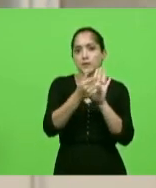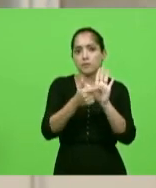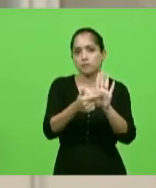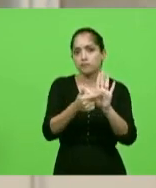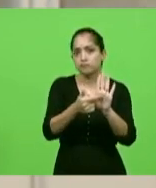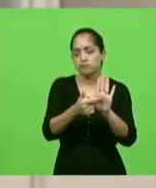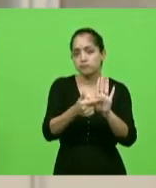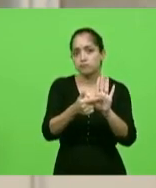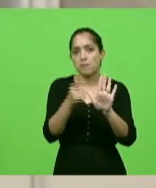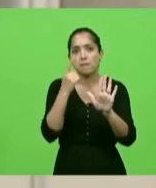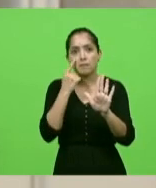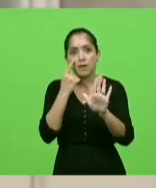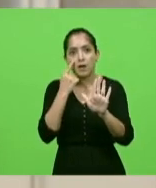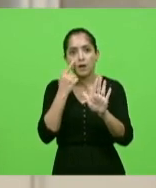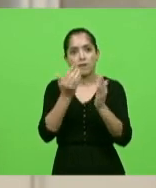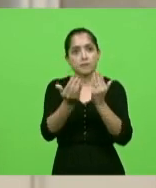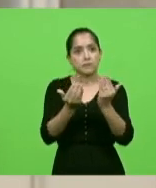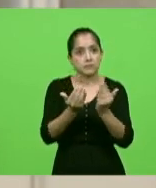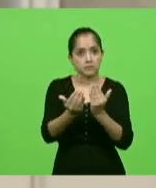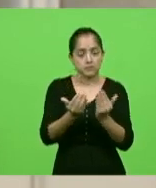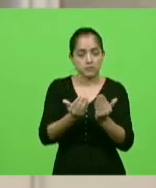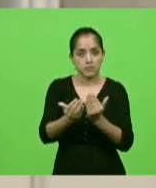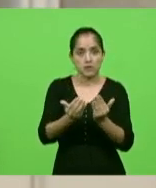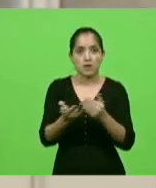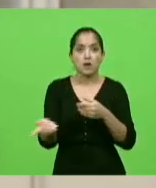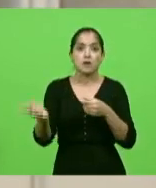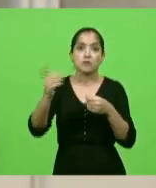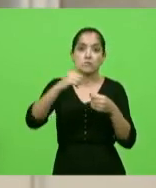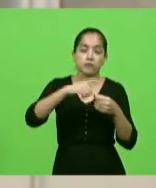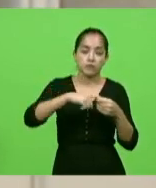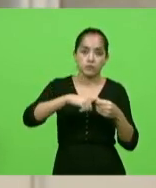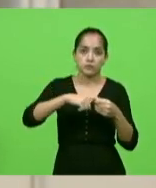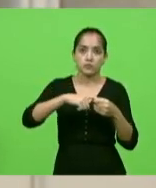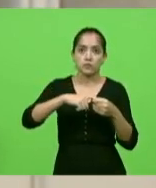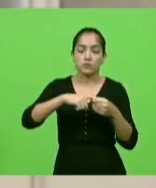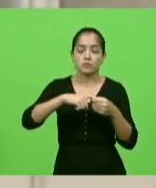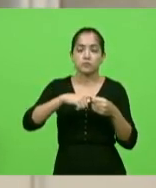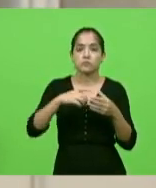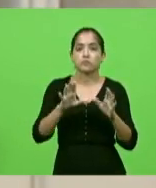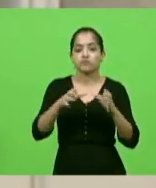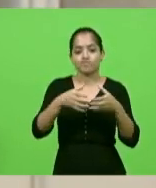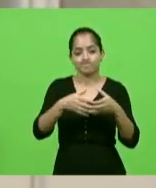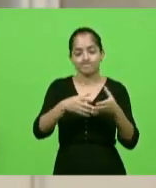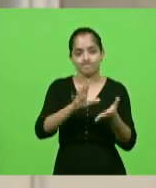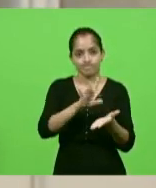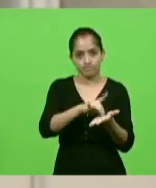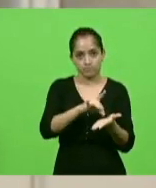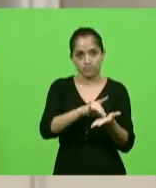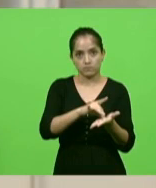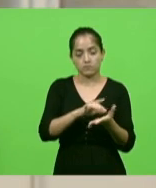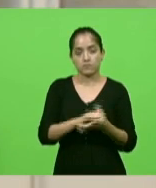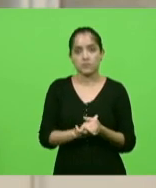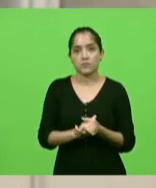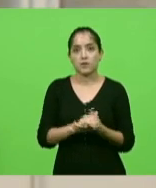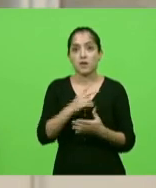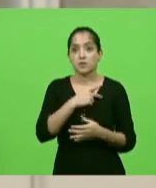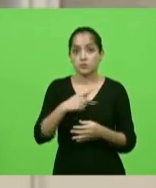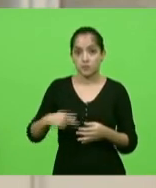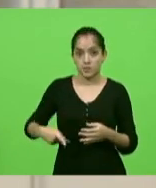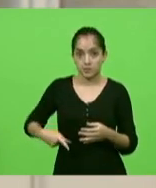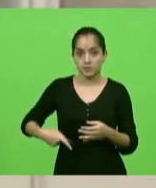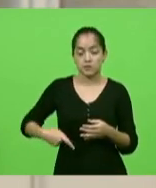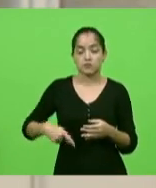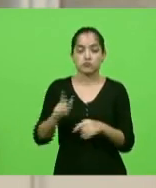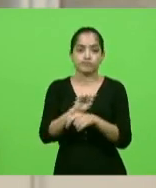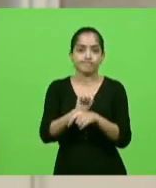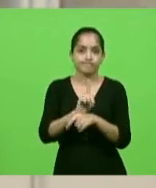justificar o preço e determinou O Retorno à órgão originário a superintendência de